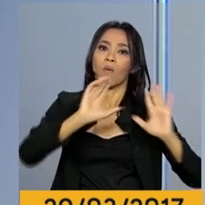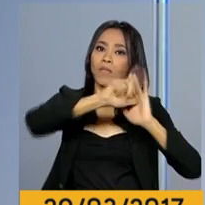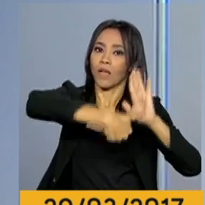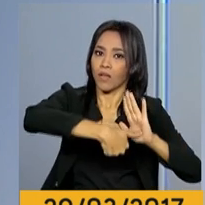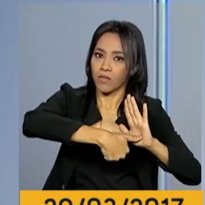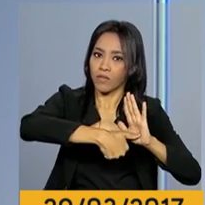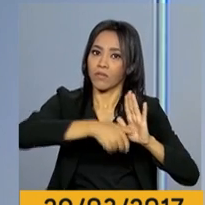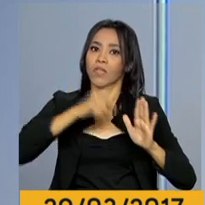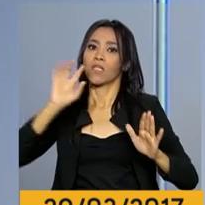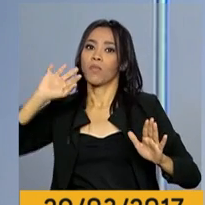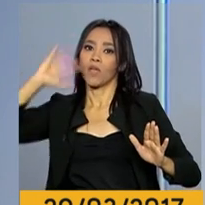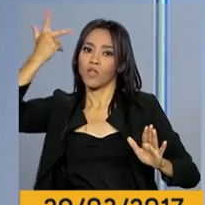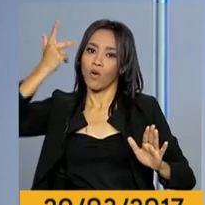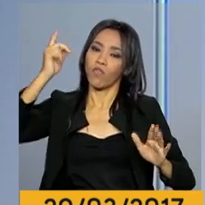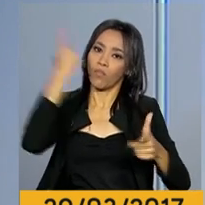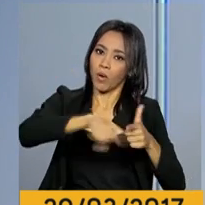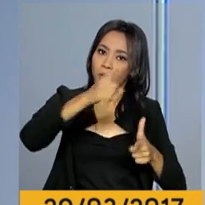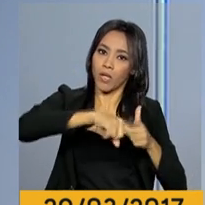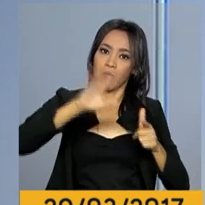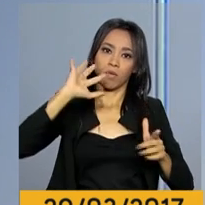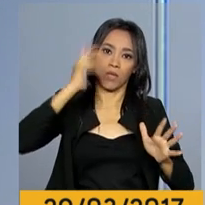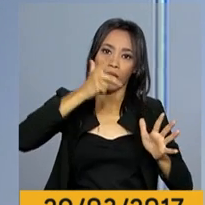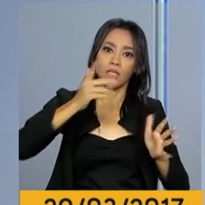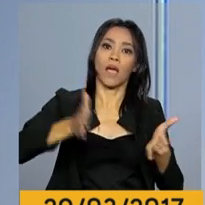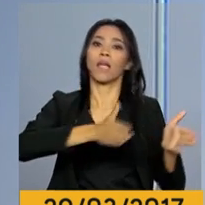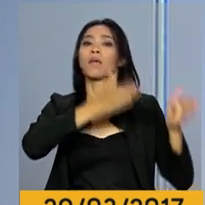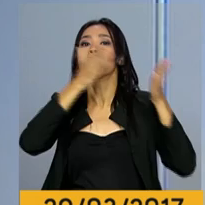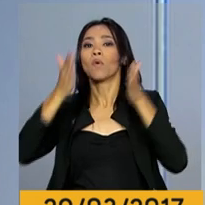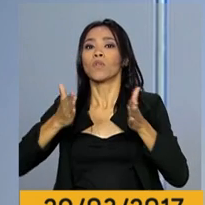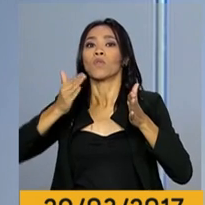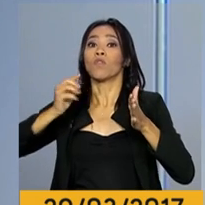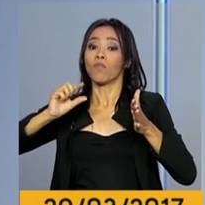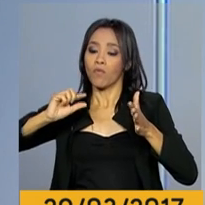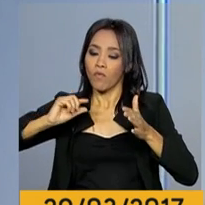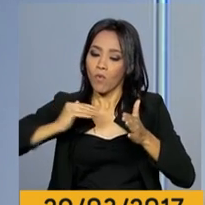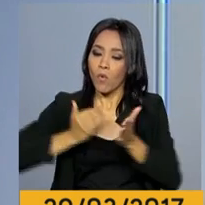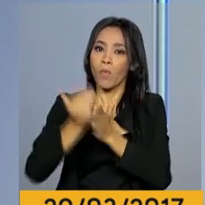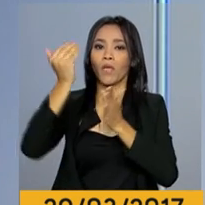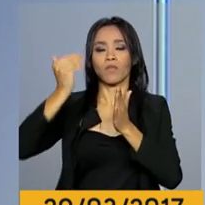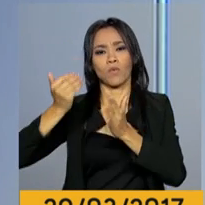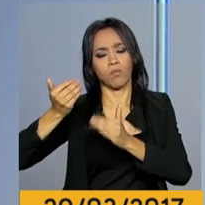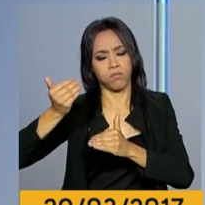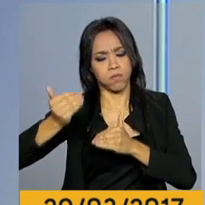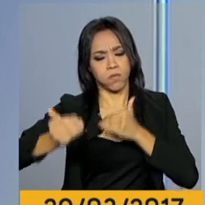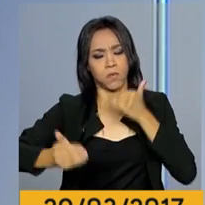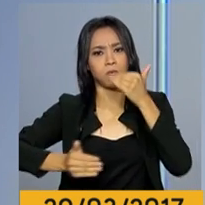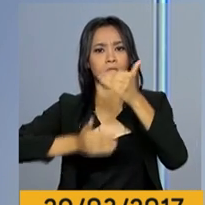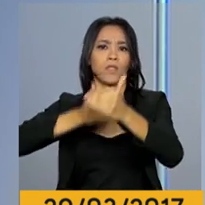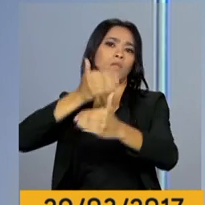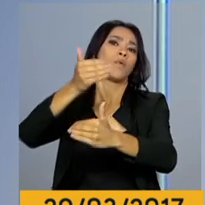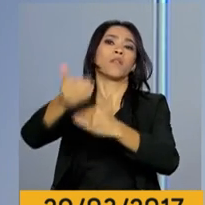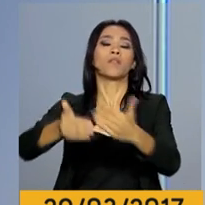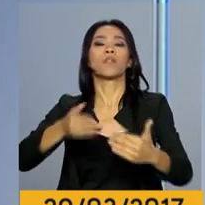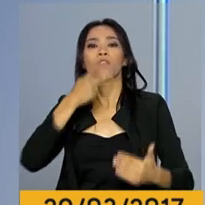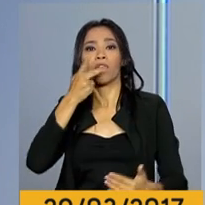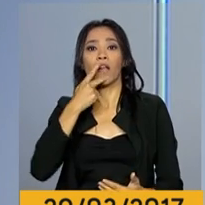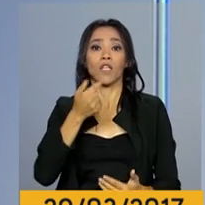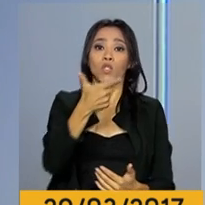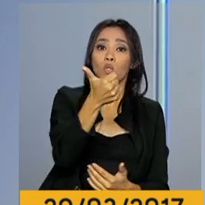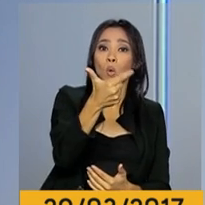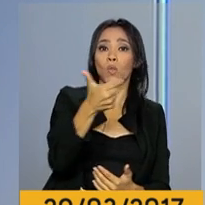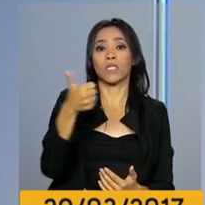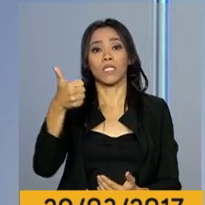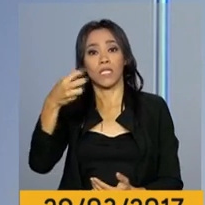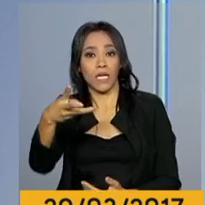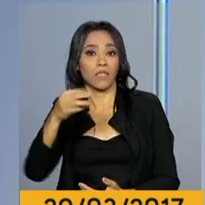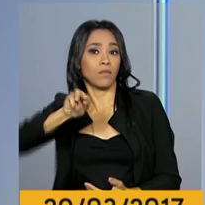quando você combate à rejeição se tem início do crescimento é interessante que no início do crescimento num país que tem 12 13 milhões de